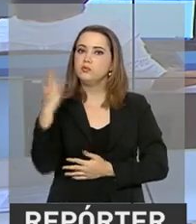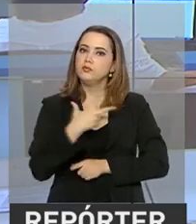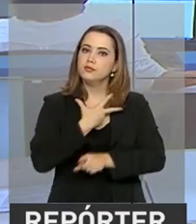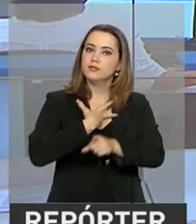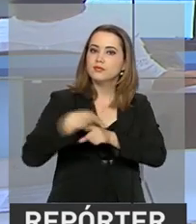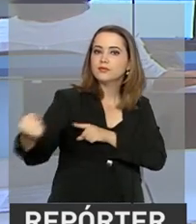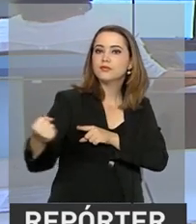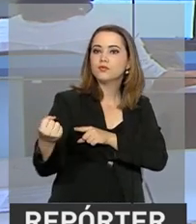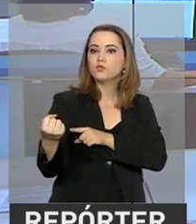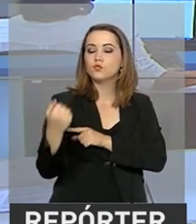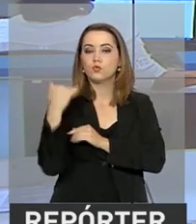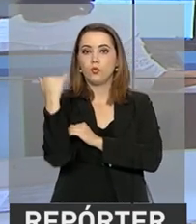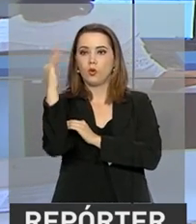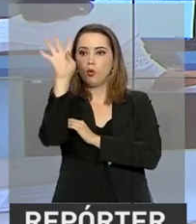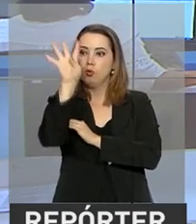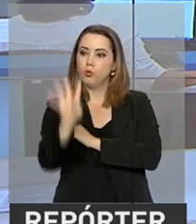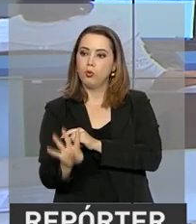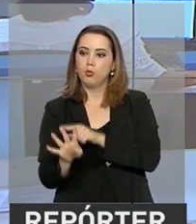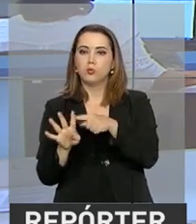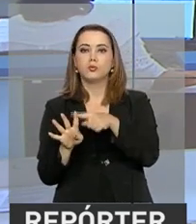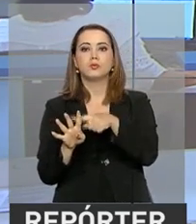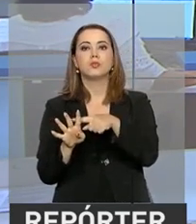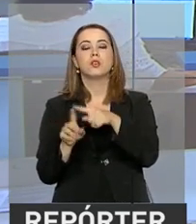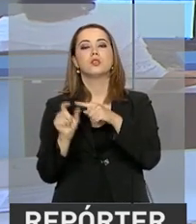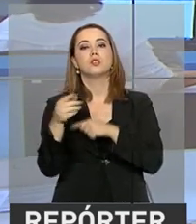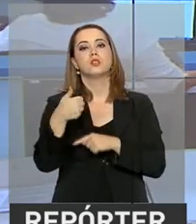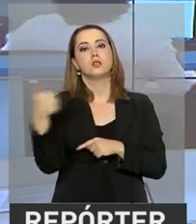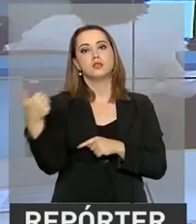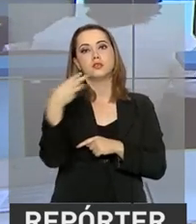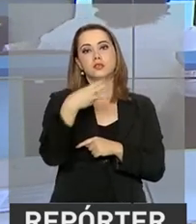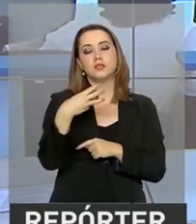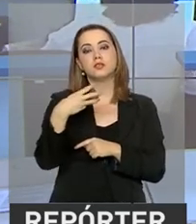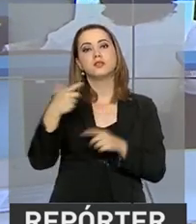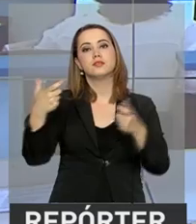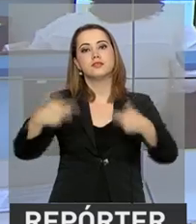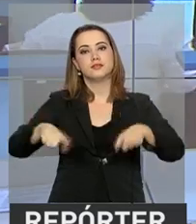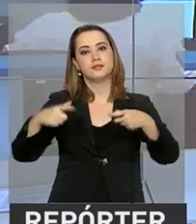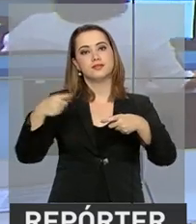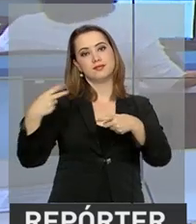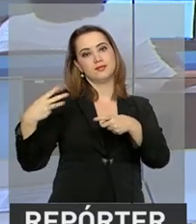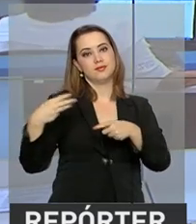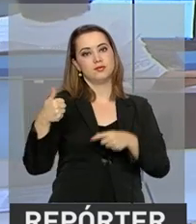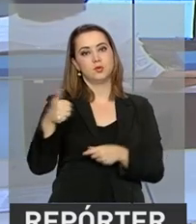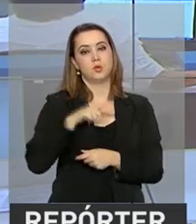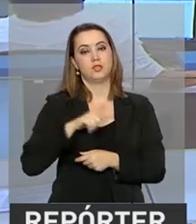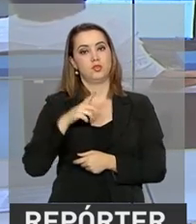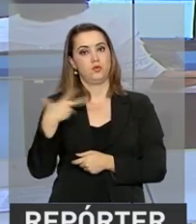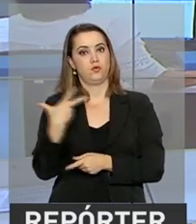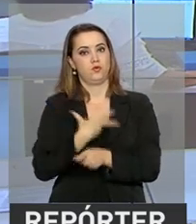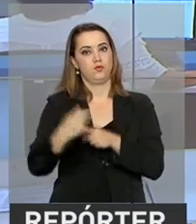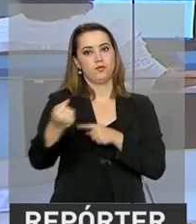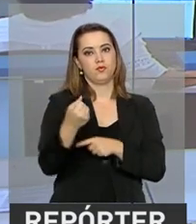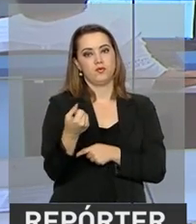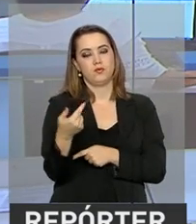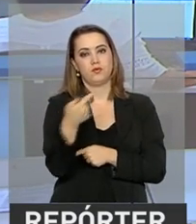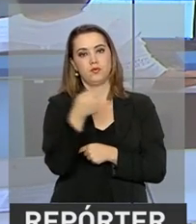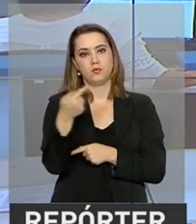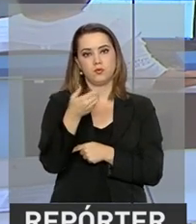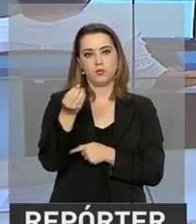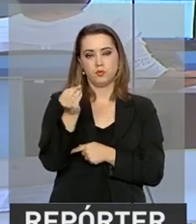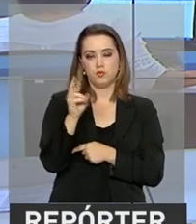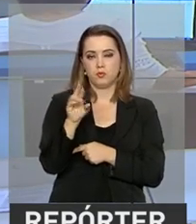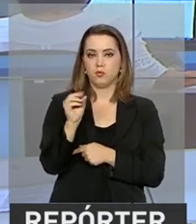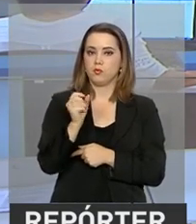Olímpicos. Ficamos em 13º lugar na colocação geral. Conquistamos 7 medalhas de ouro, 6 de prata e